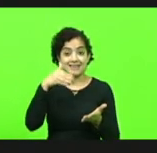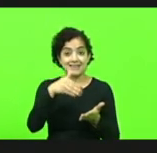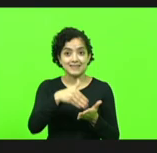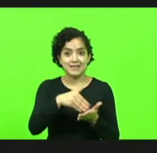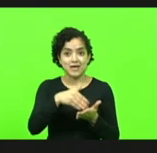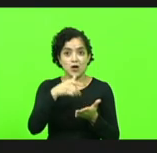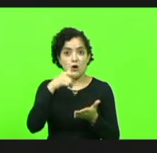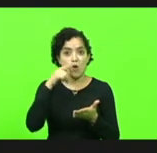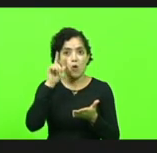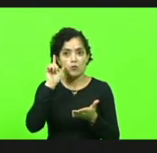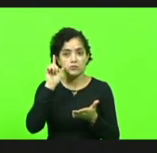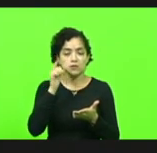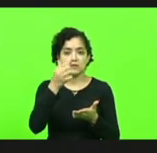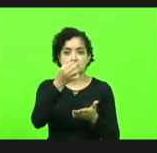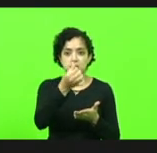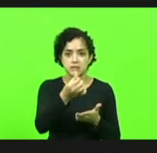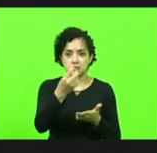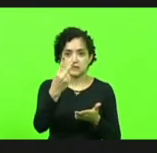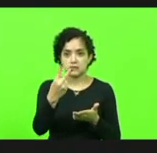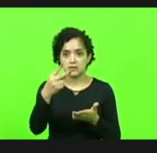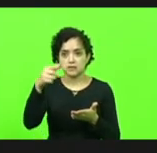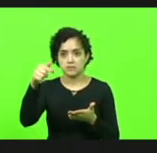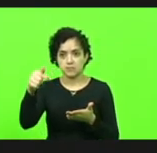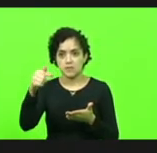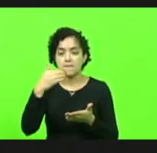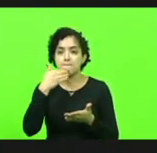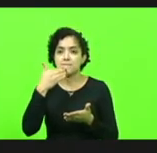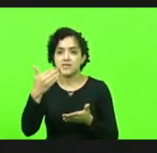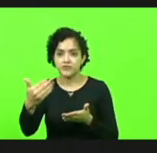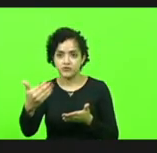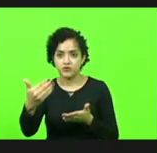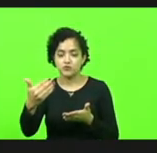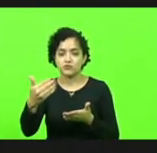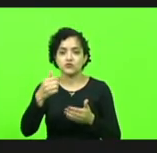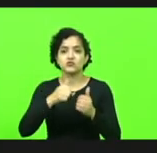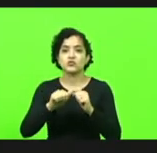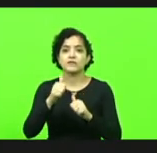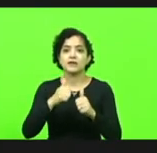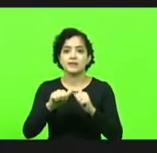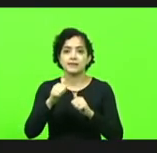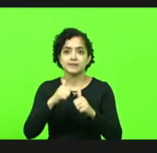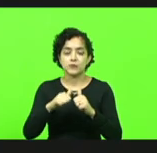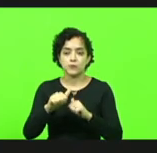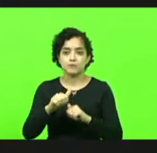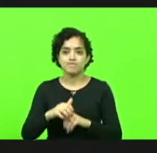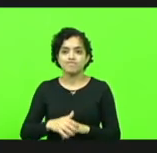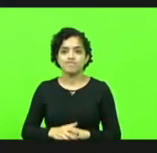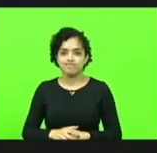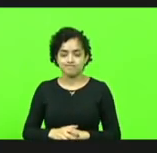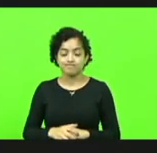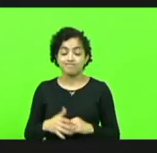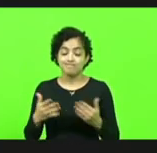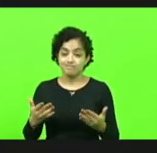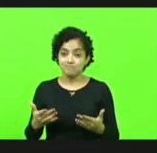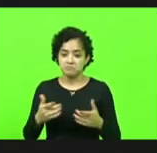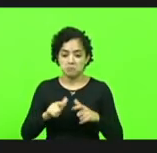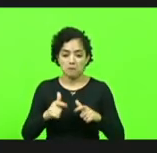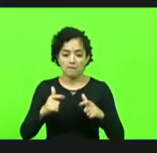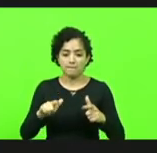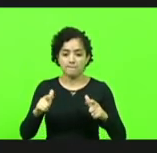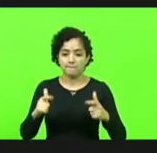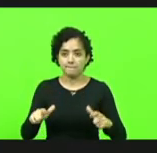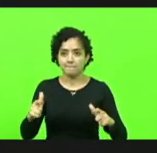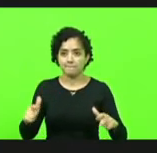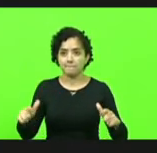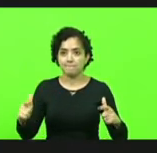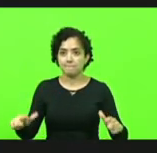tinha 627 pedidos de avaliação. Então, esse número não para de crescer.